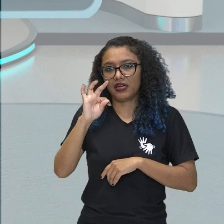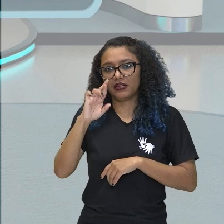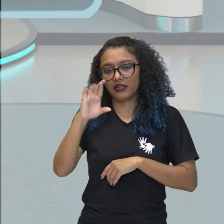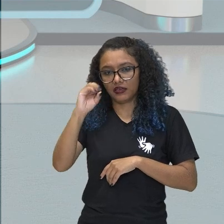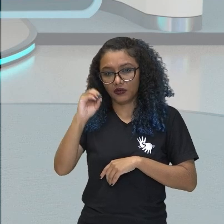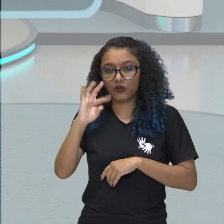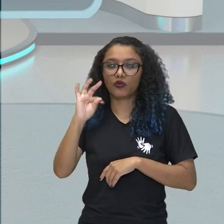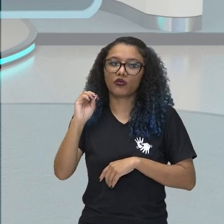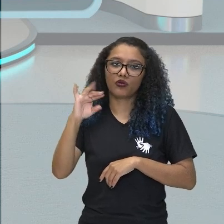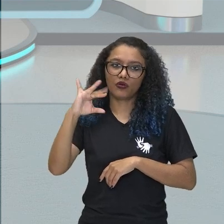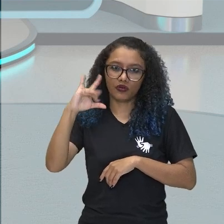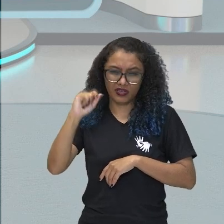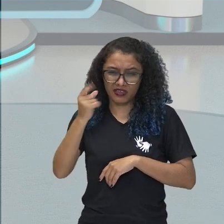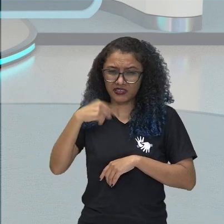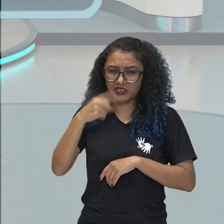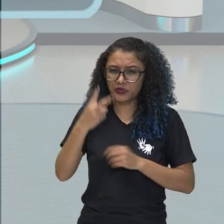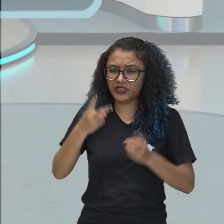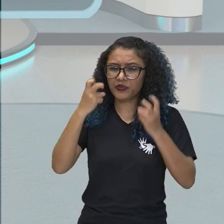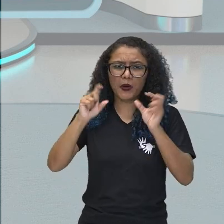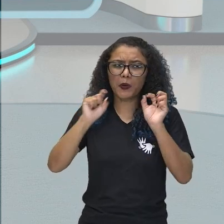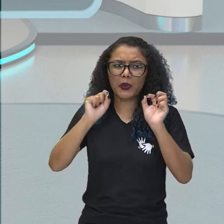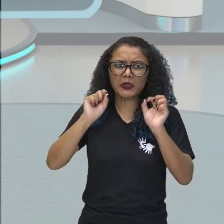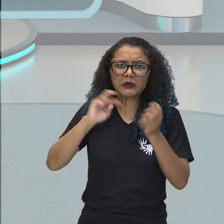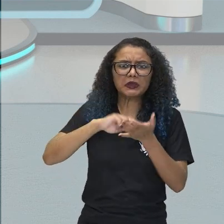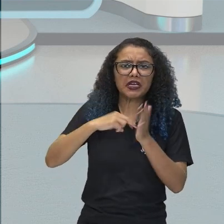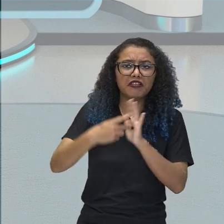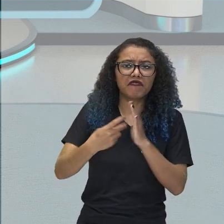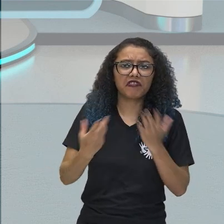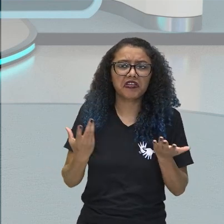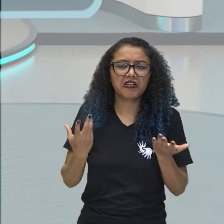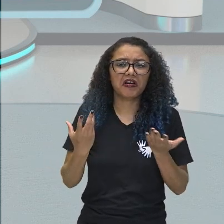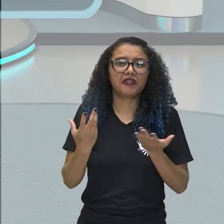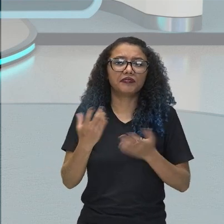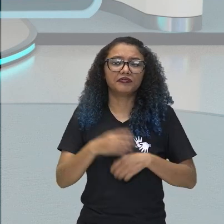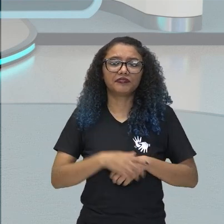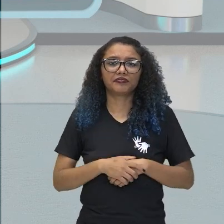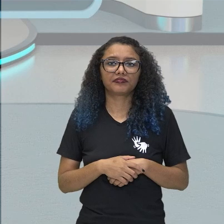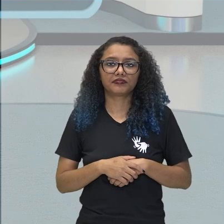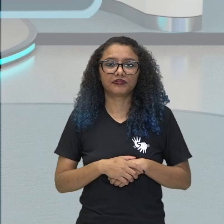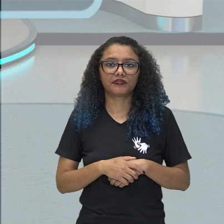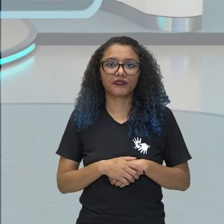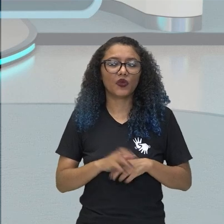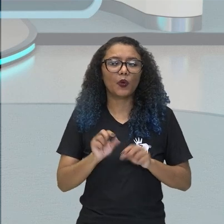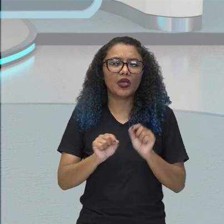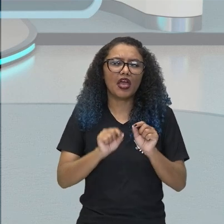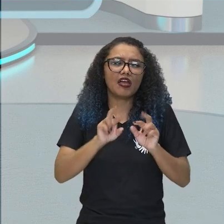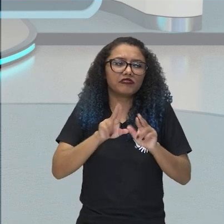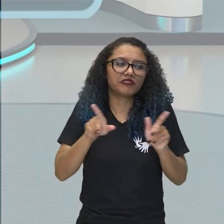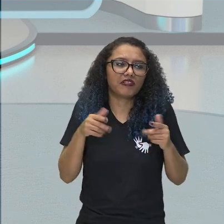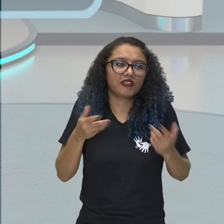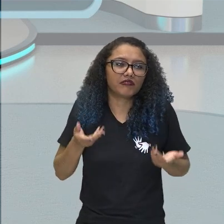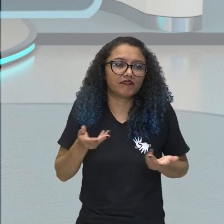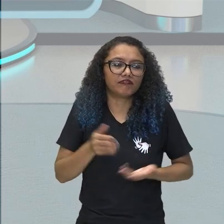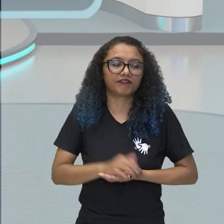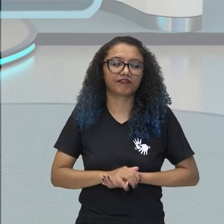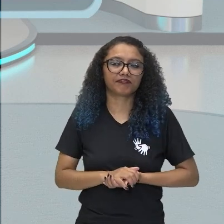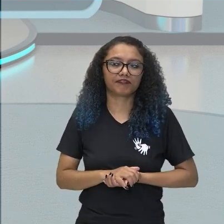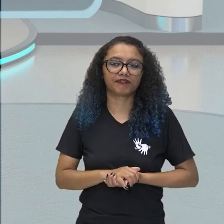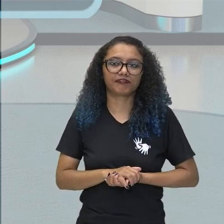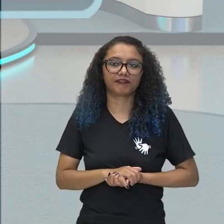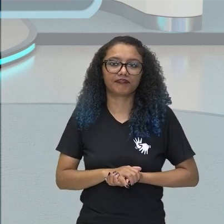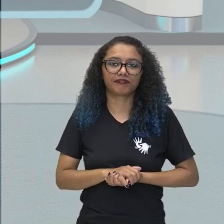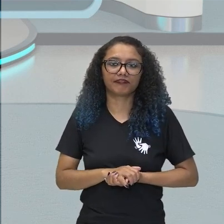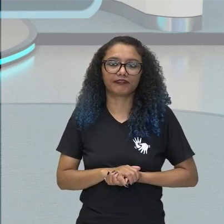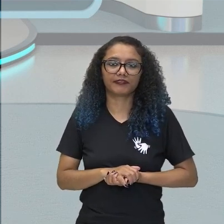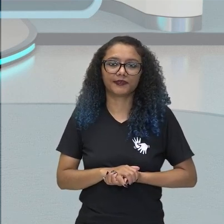heterotônica? Né? Ao ler e ao ouvir, o que tem de diferente? Então, para responder